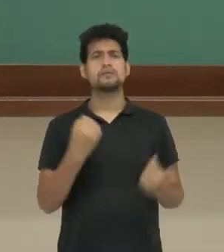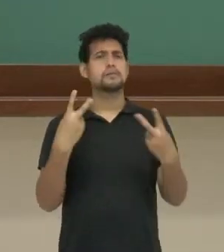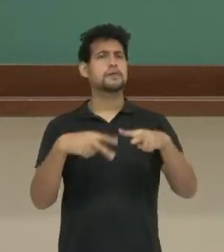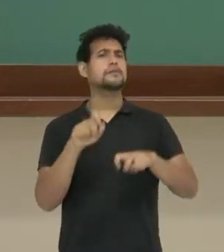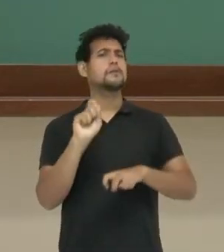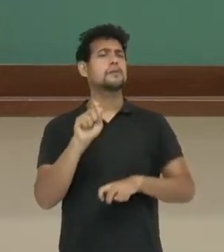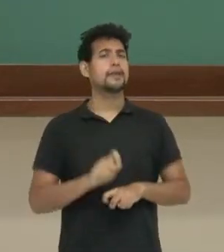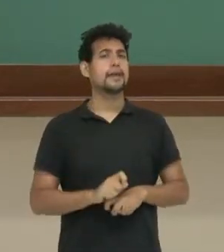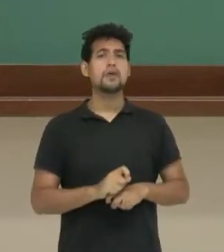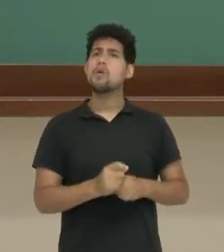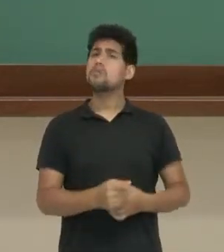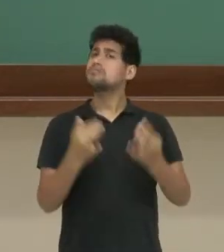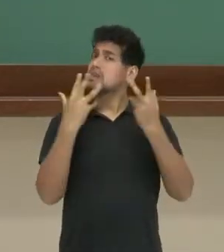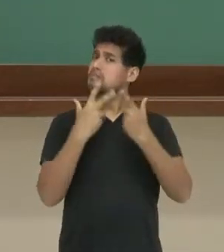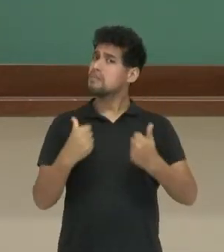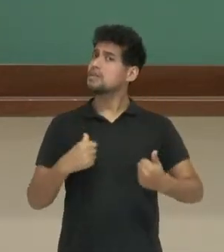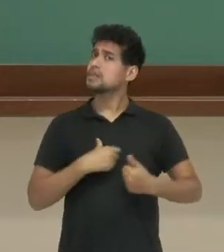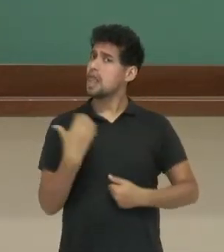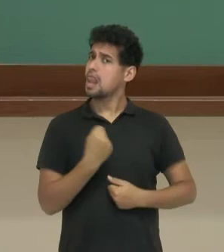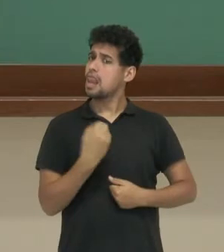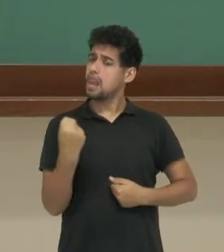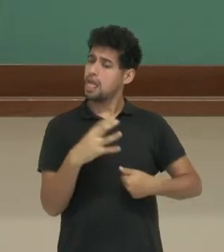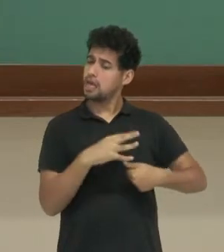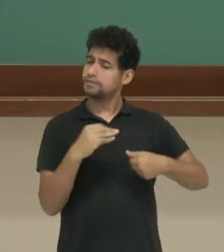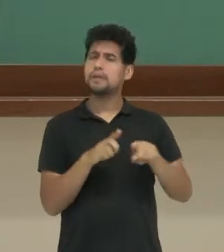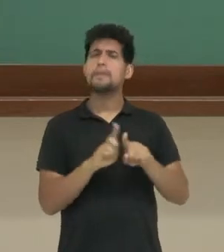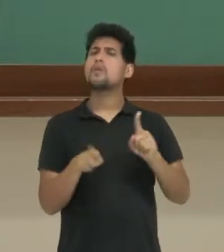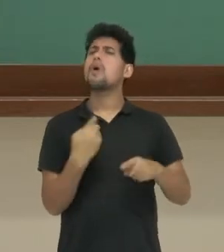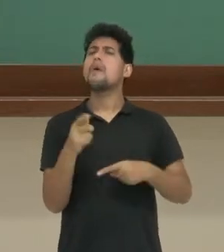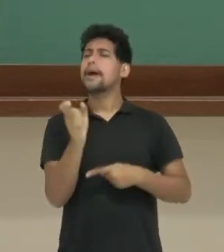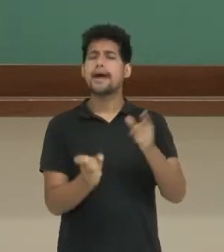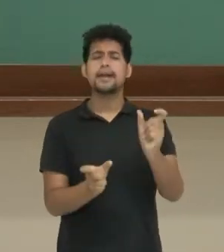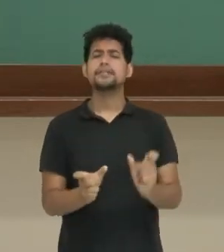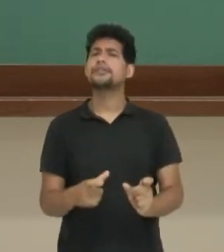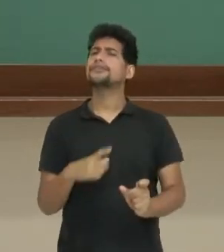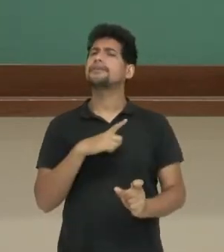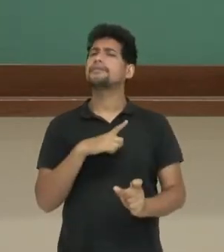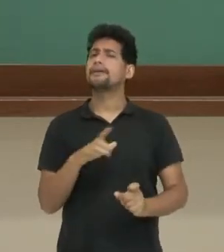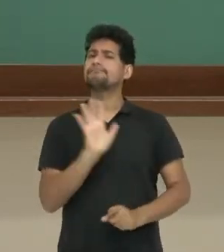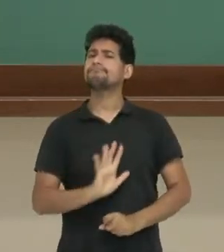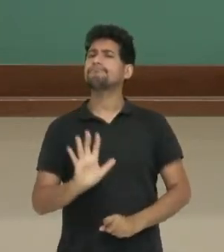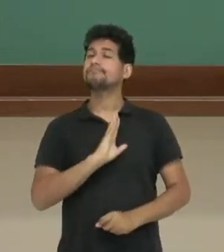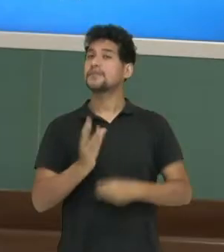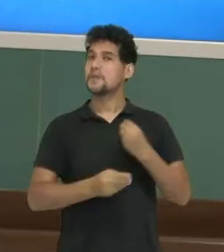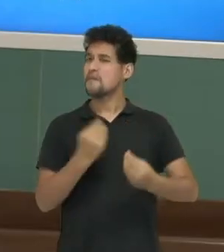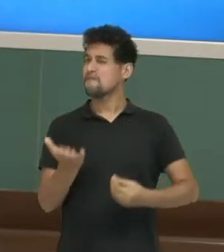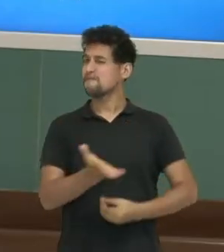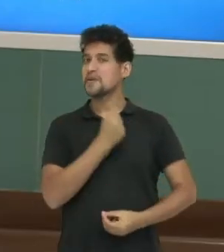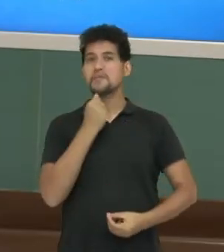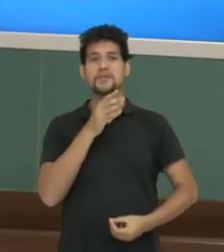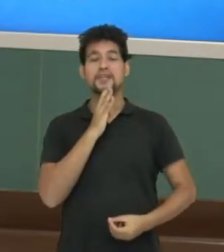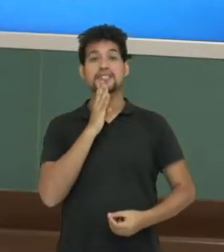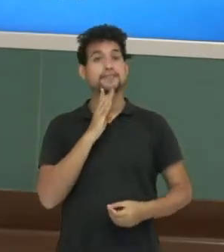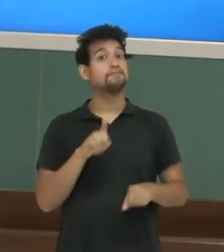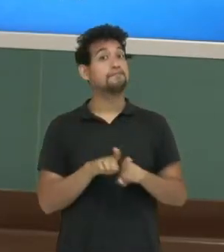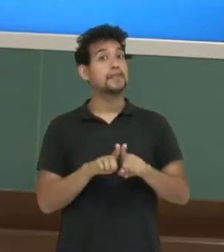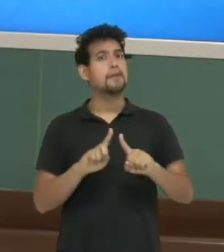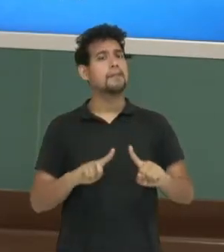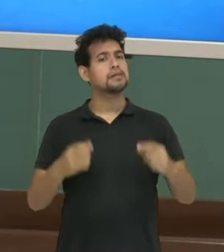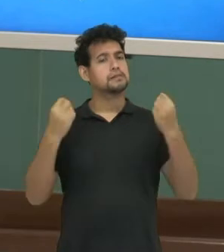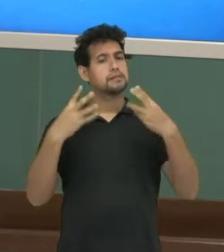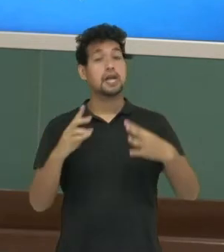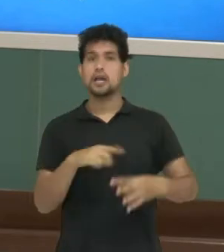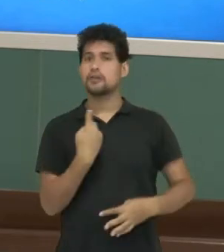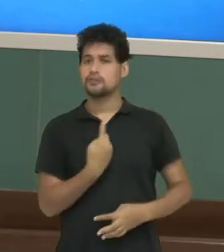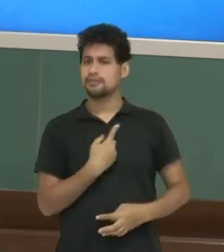falar sobre os mamíferos. Vamos destacar as suas características gerais. Bora aqui comigo, quero contar para você que